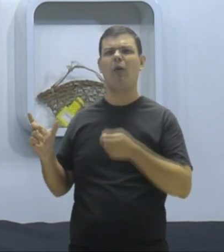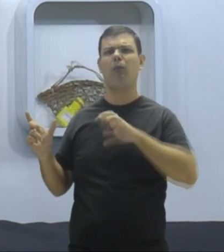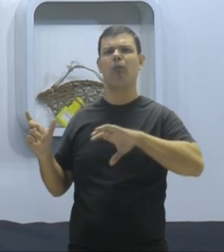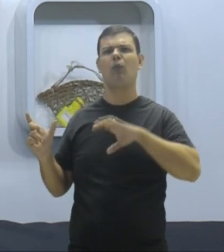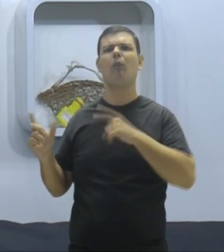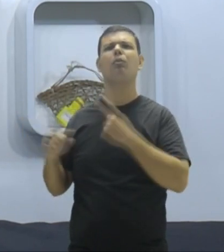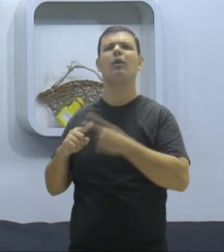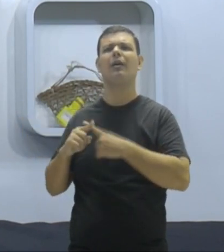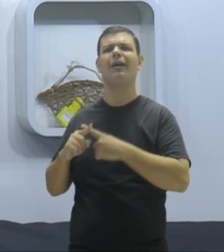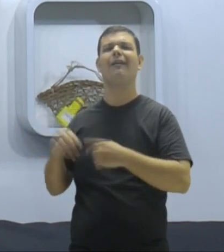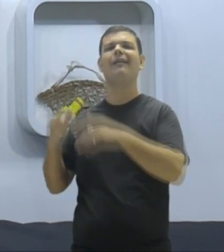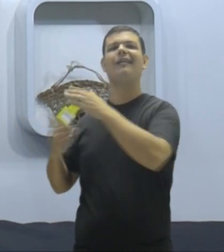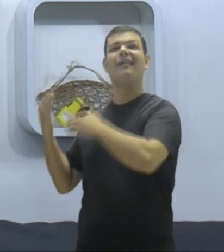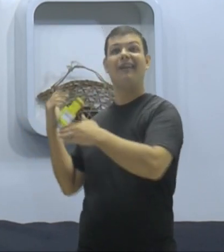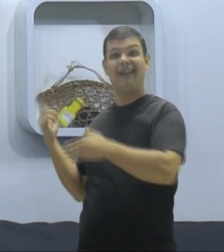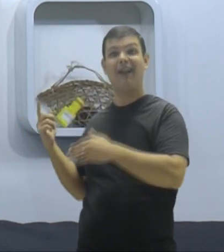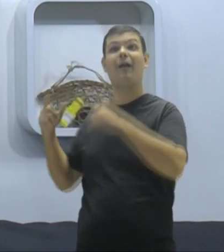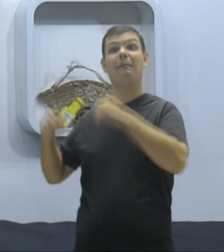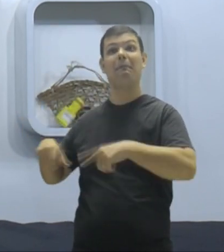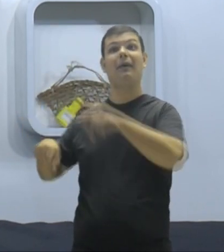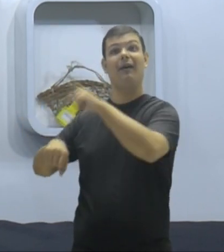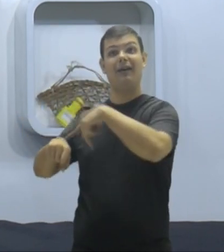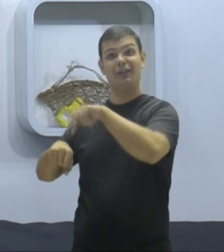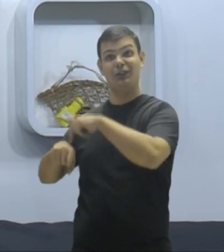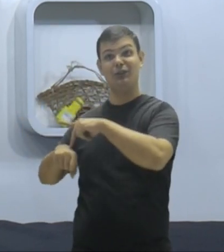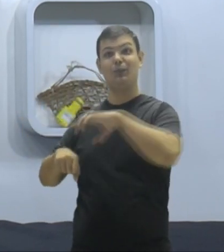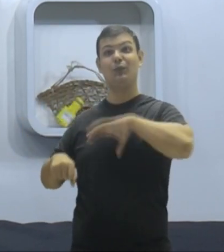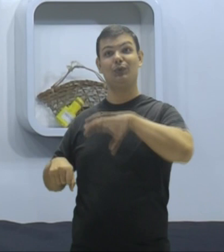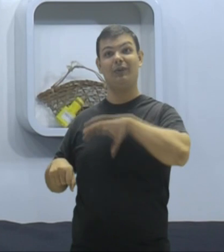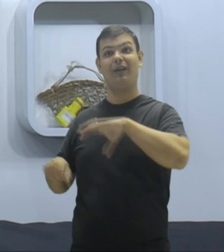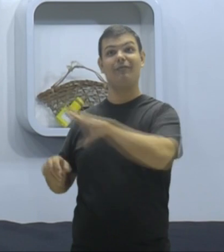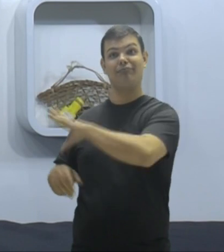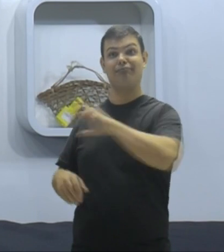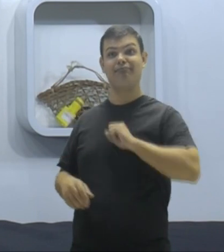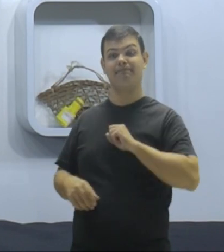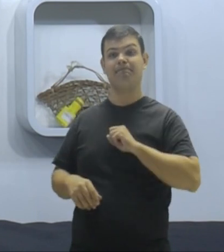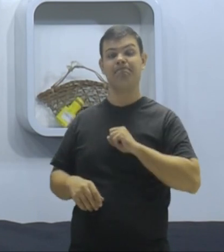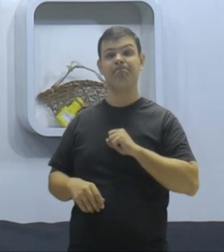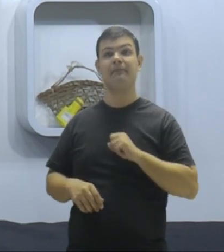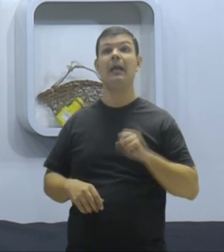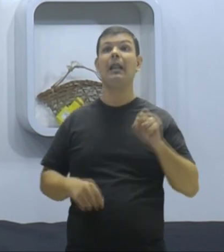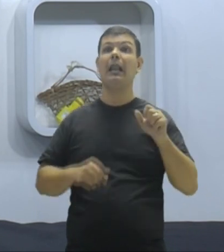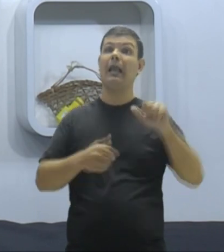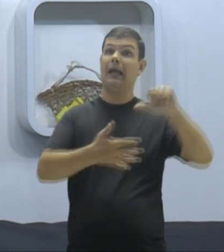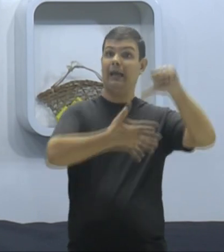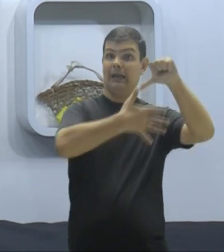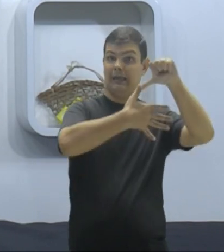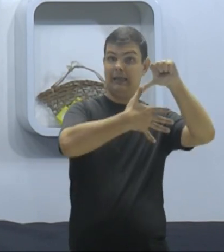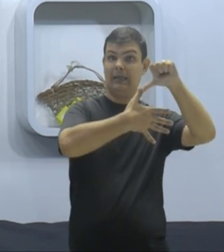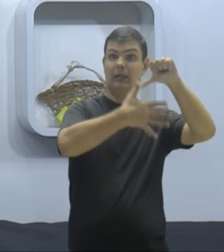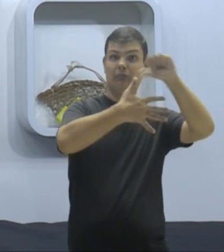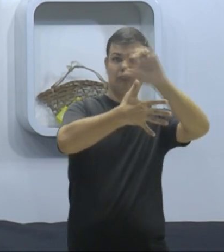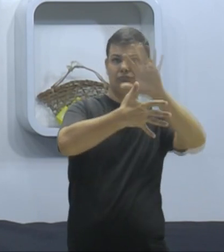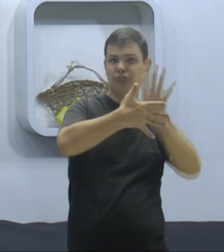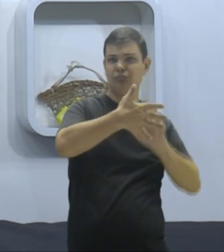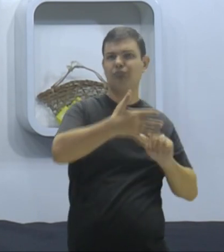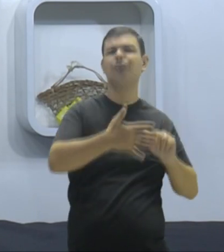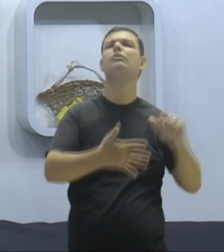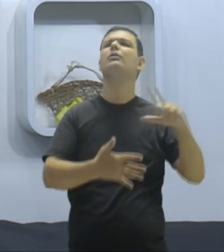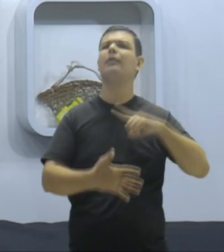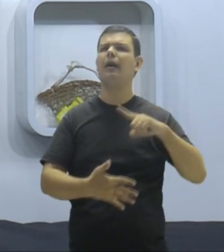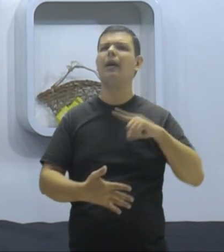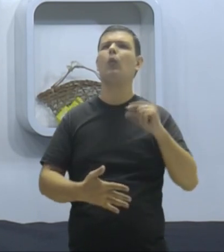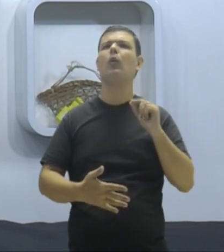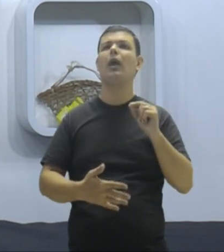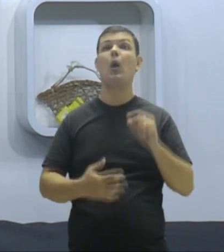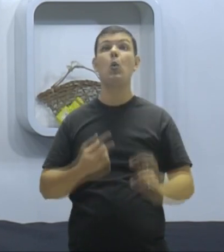aqui. Na América Latina, a nossa língua materna é o espanhol. Na América Latina toda, nós somos